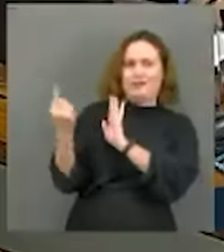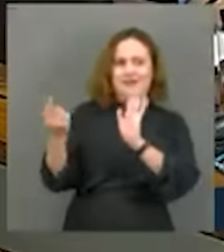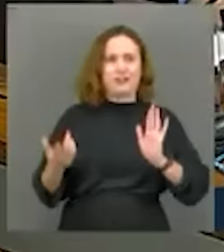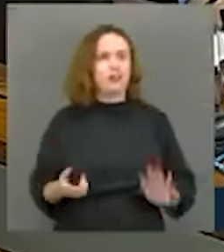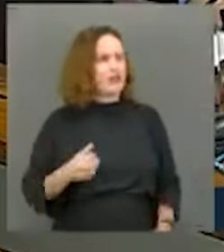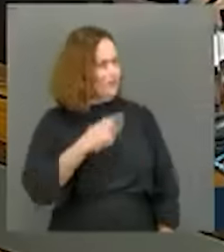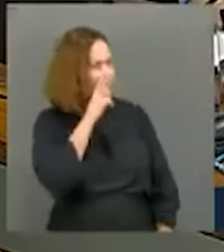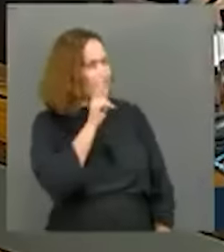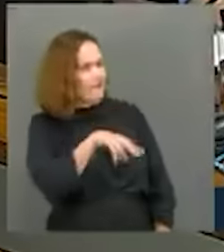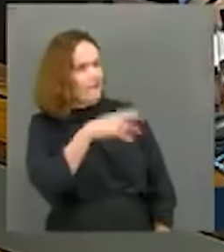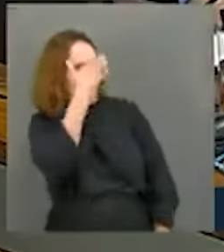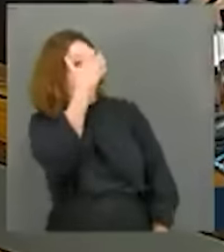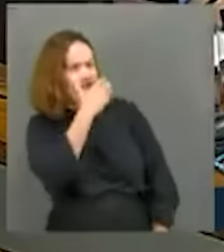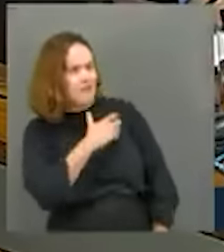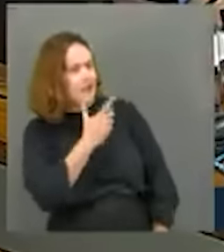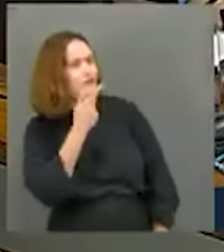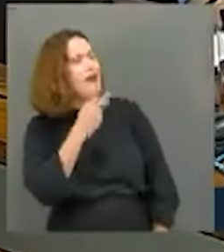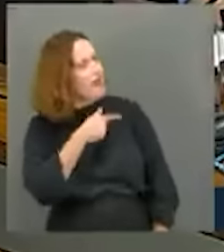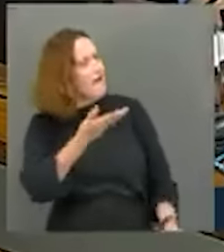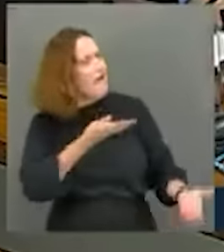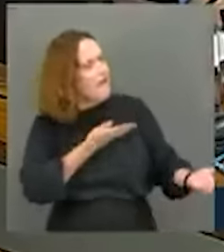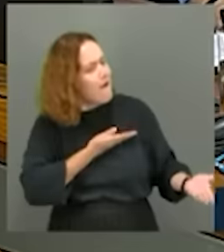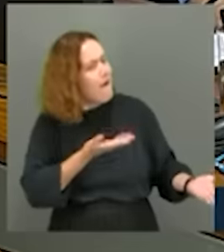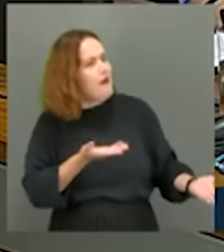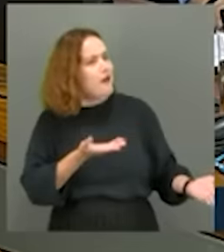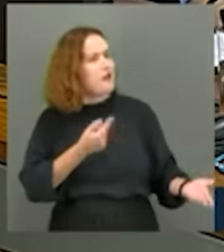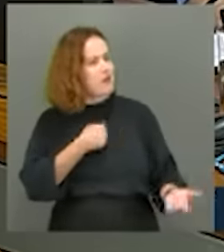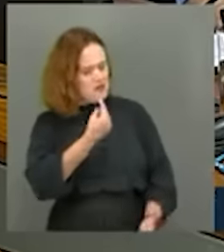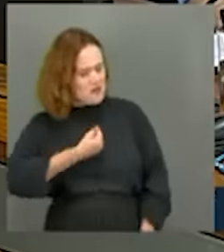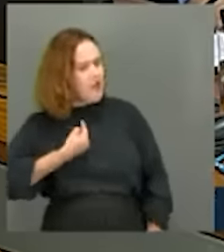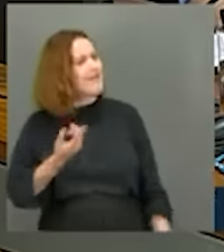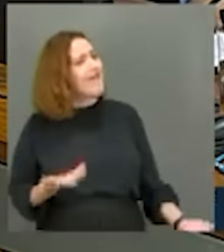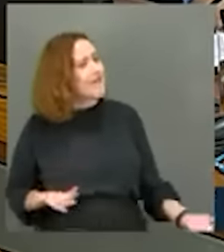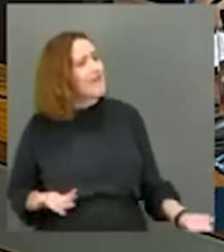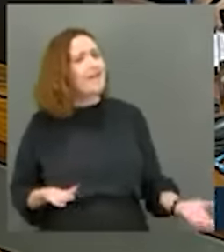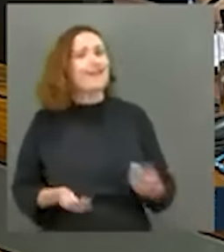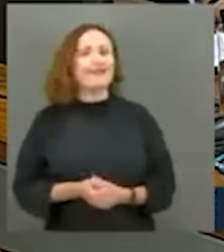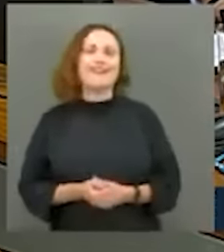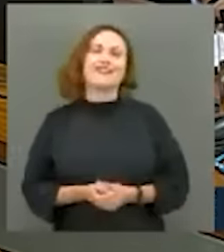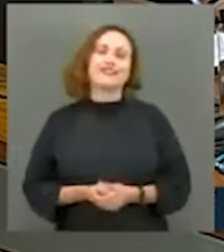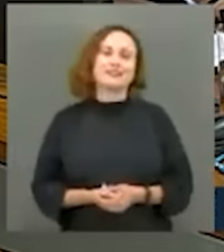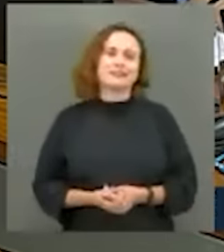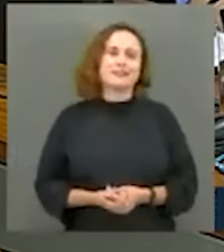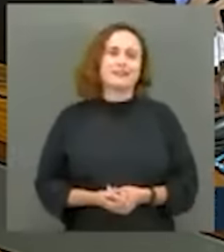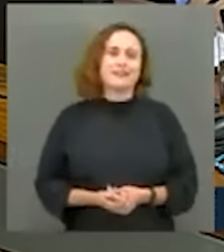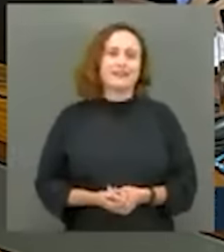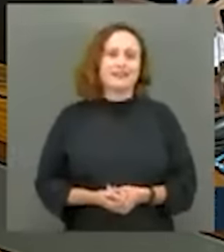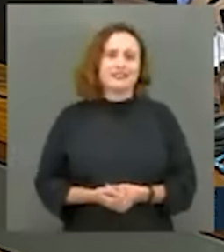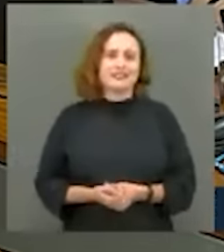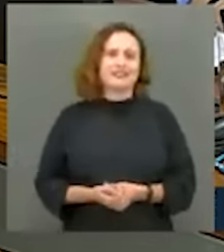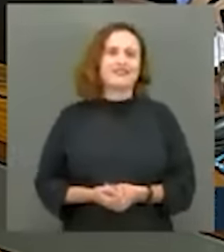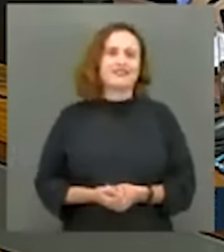assim aí o que eu quis chamar ele de companhia vai vai deixa eu só é